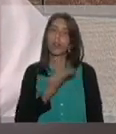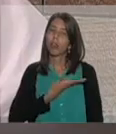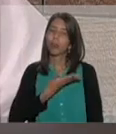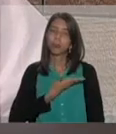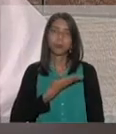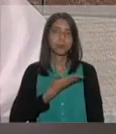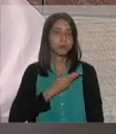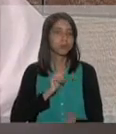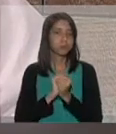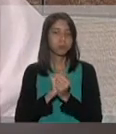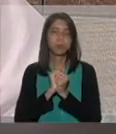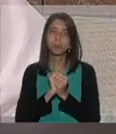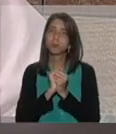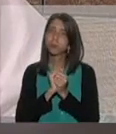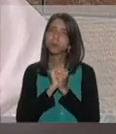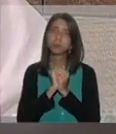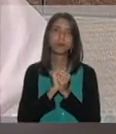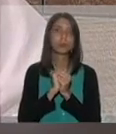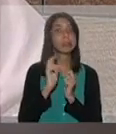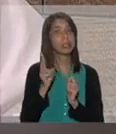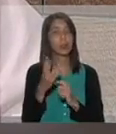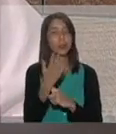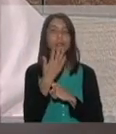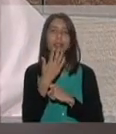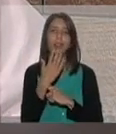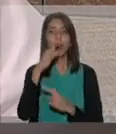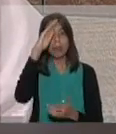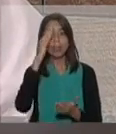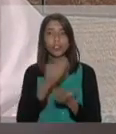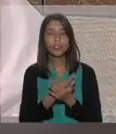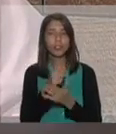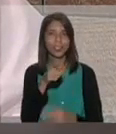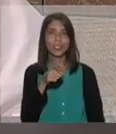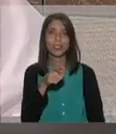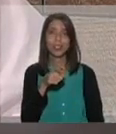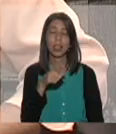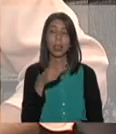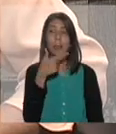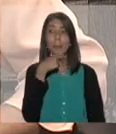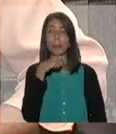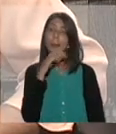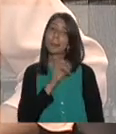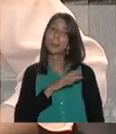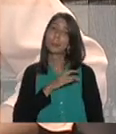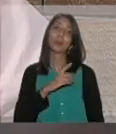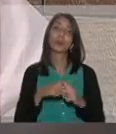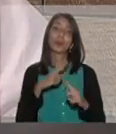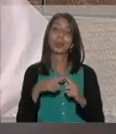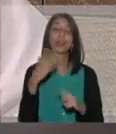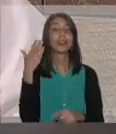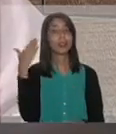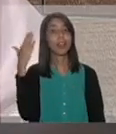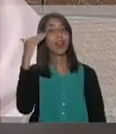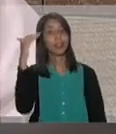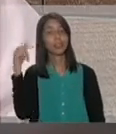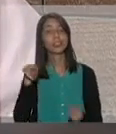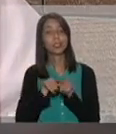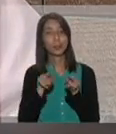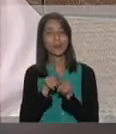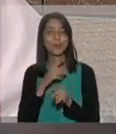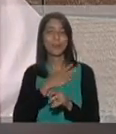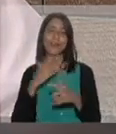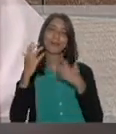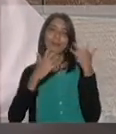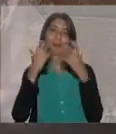que sempre foram as minhas grandes amigas e sempre me ajudaram. Acreditaram em você. Meu pai tinha muito medo, porque meu pai também foi um